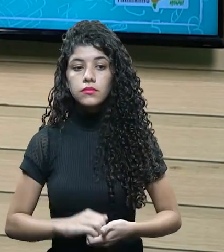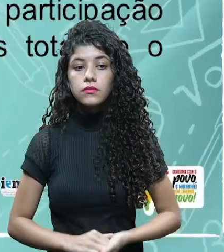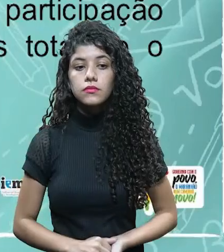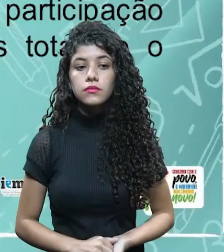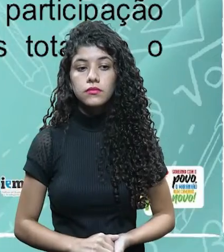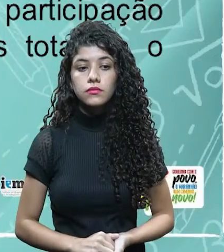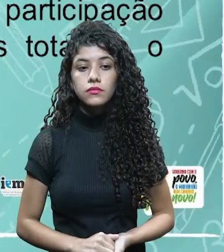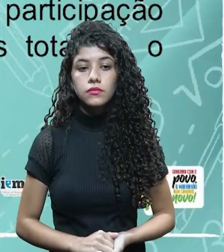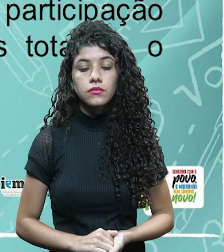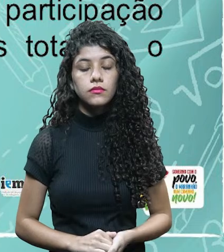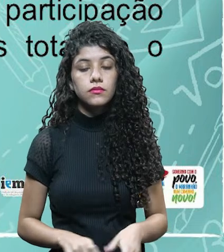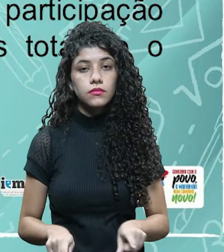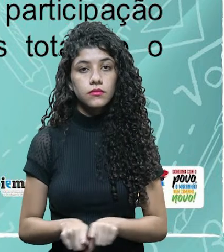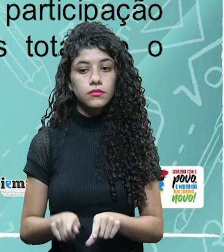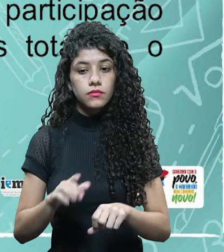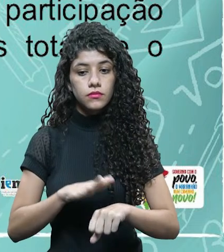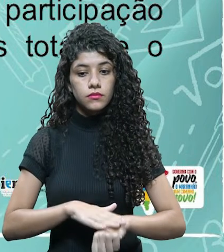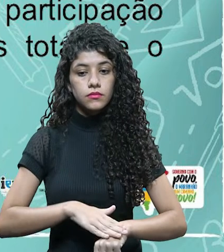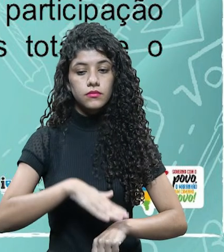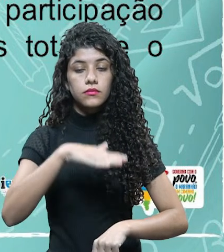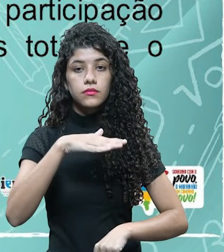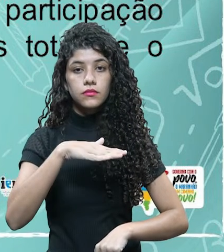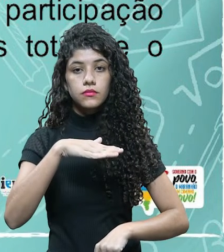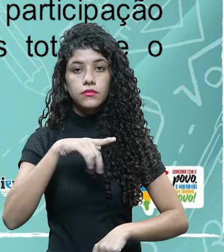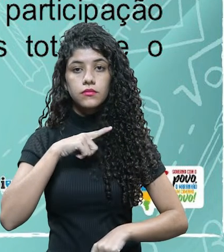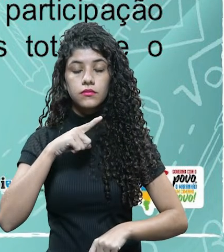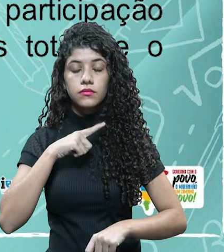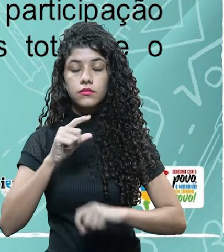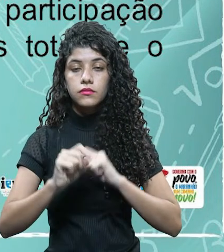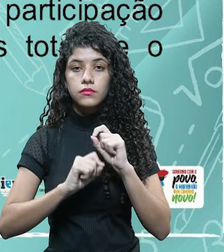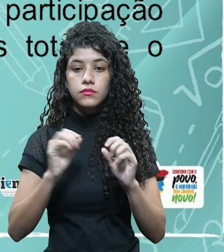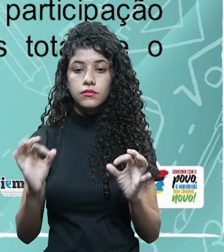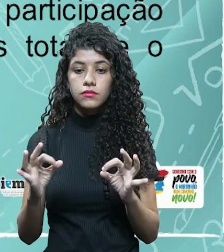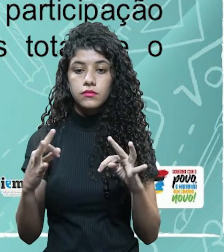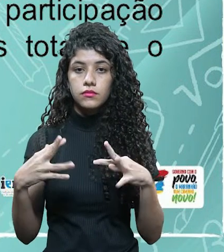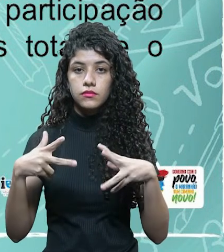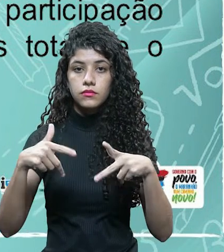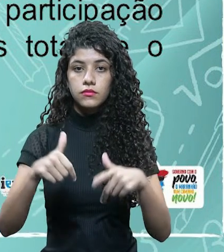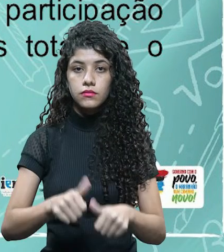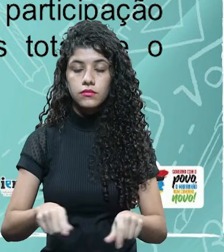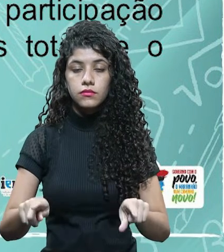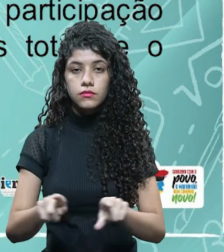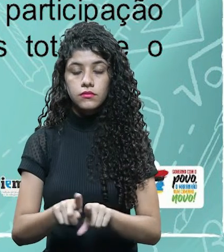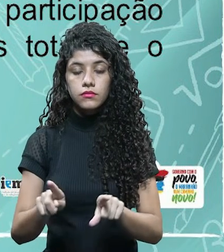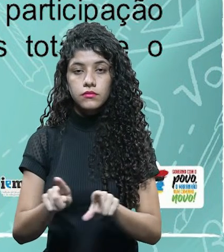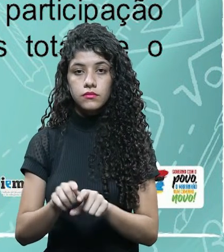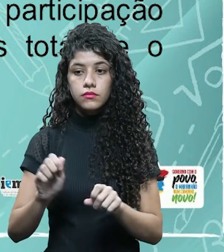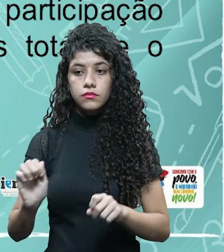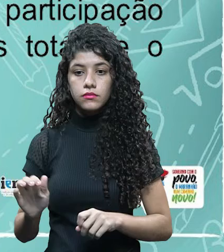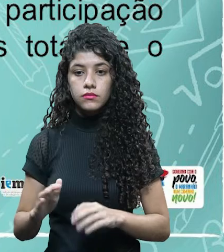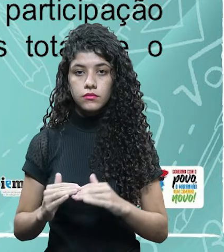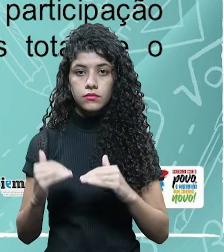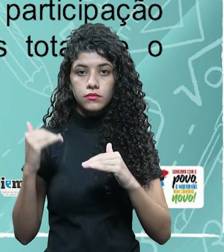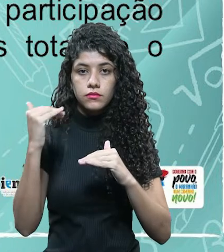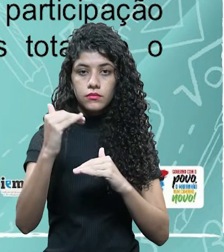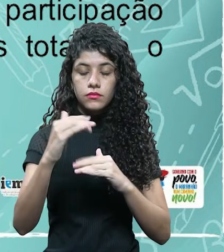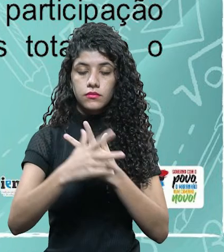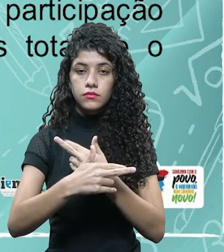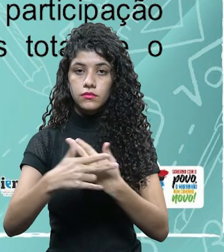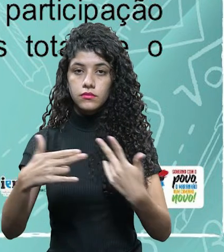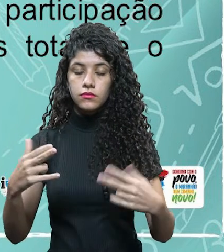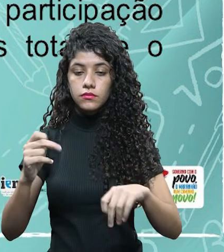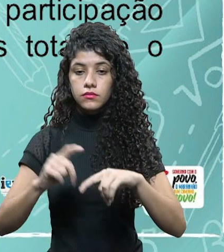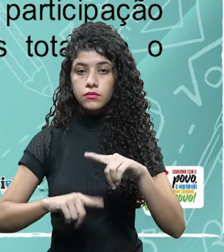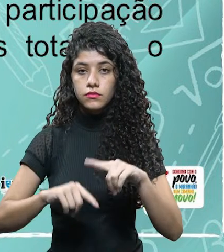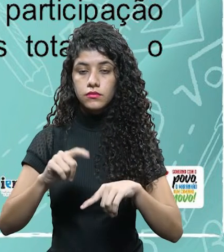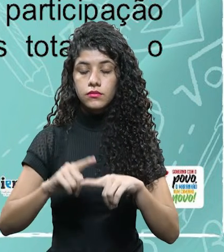produto. O acréscimo da participação do custo indireto na composição dos custos totais e também o aumento da